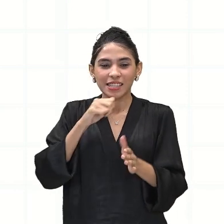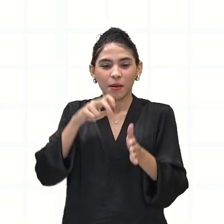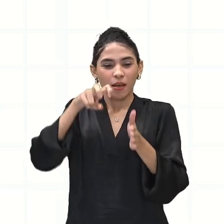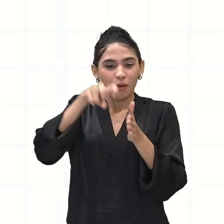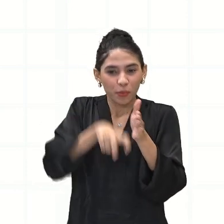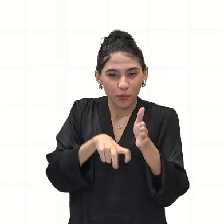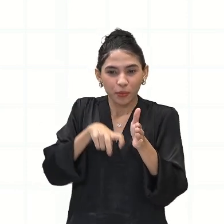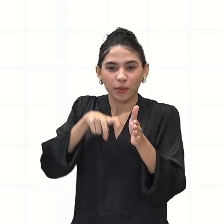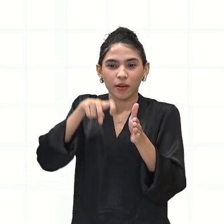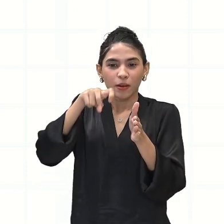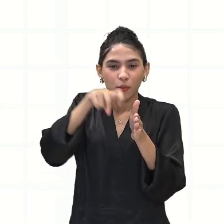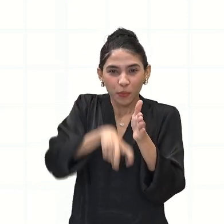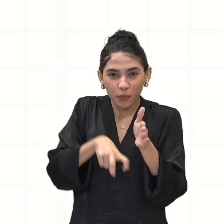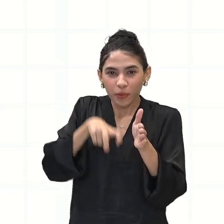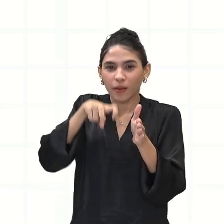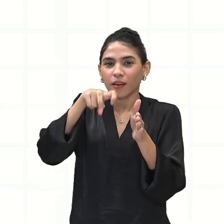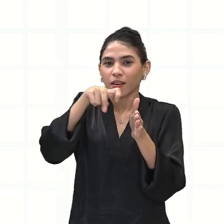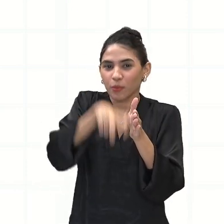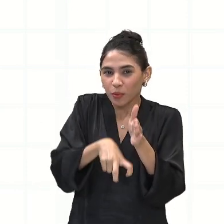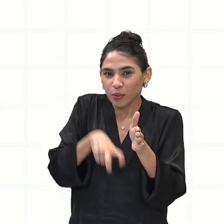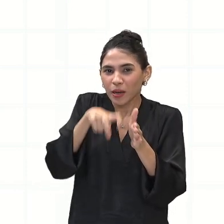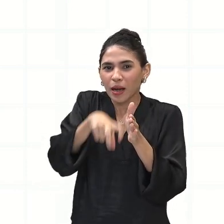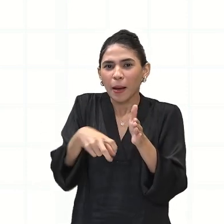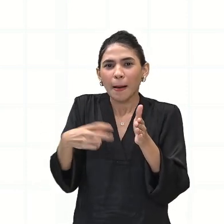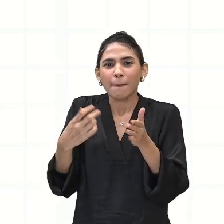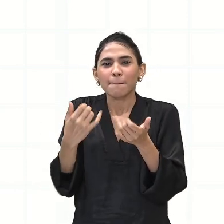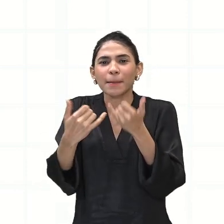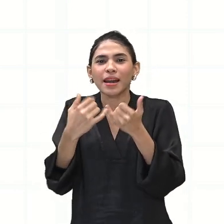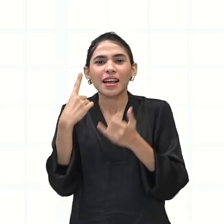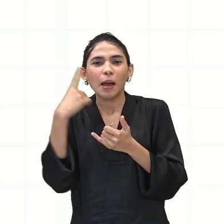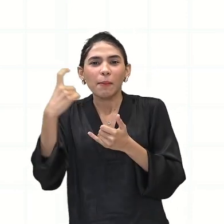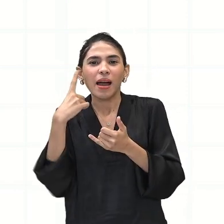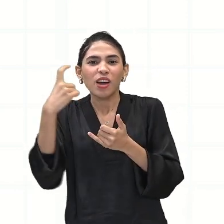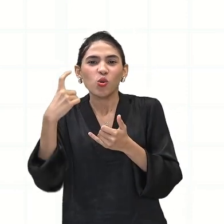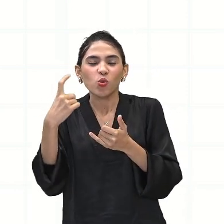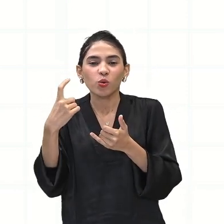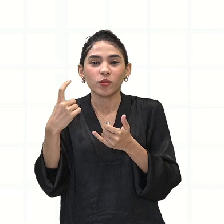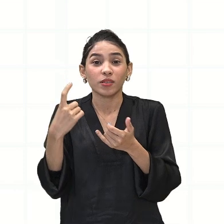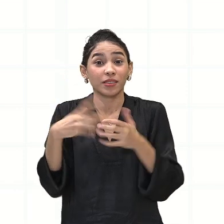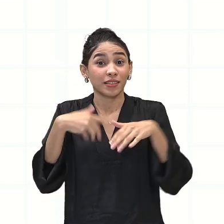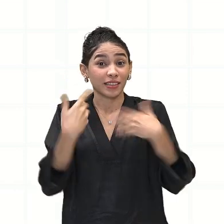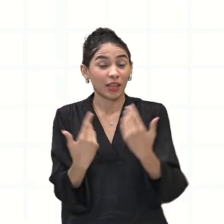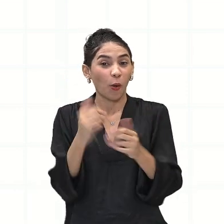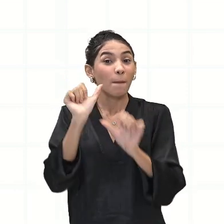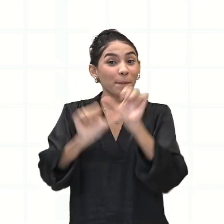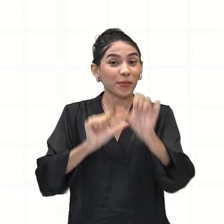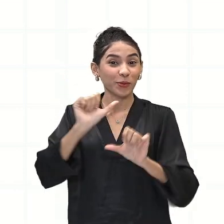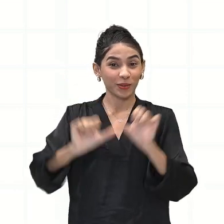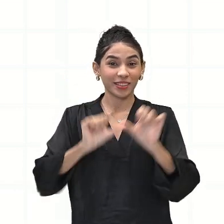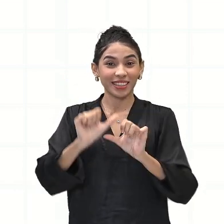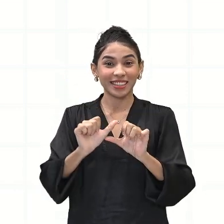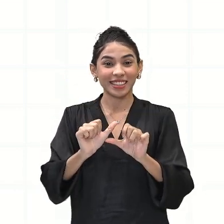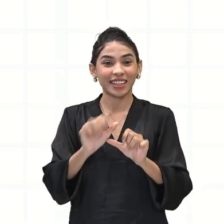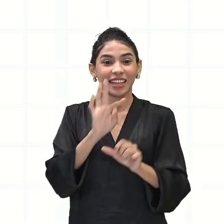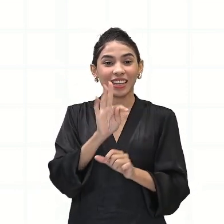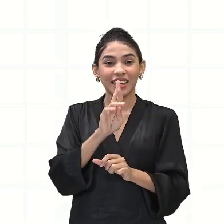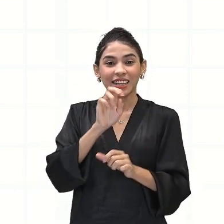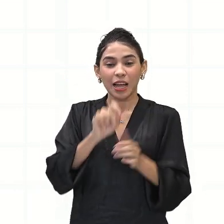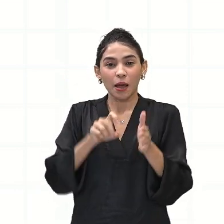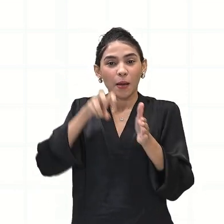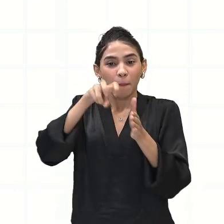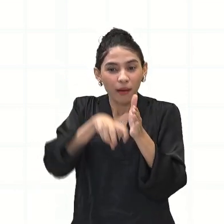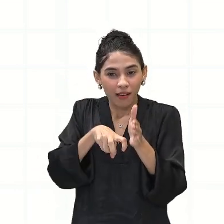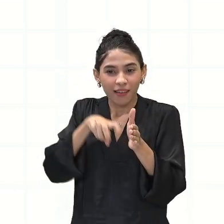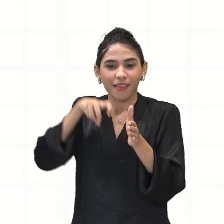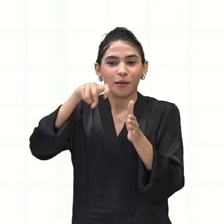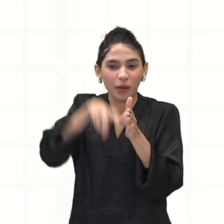vou colocando carvão? Pois é, se a gente ler dessa forma, então o poema ele muda. Trem de ferro, café com pão, café